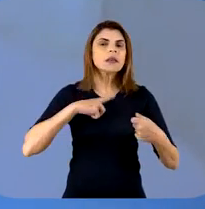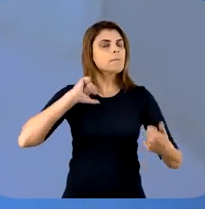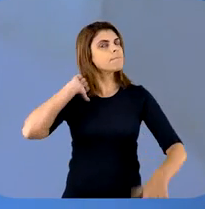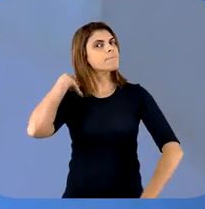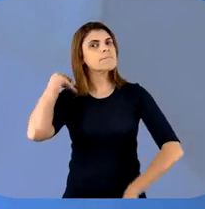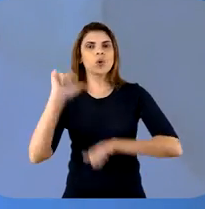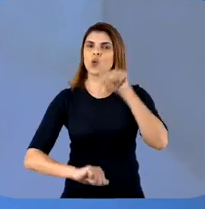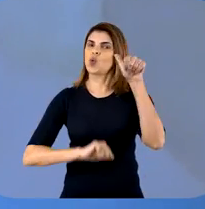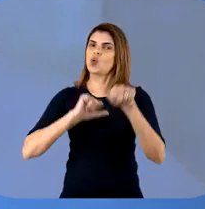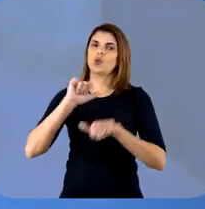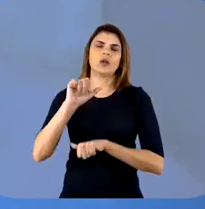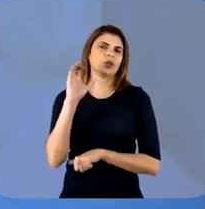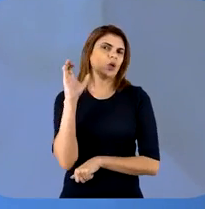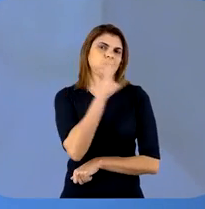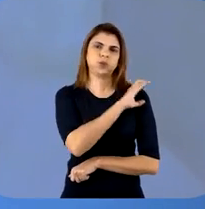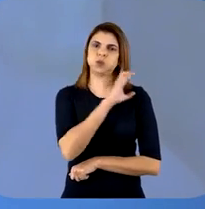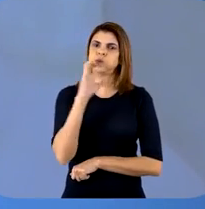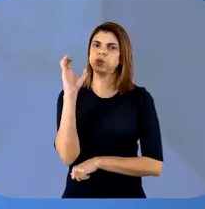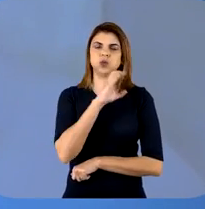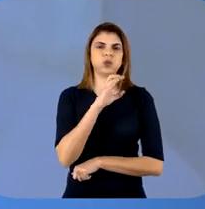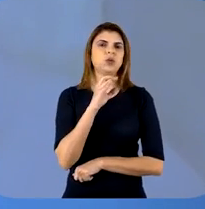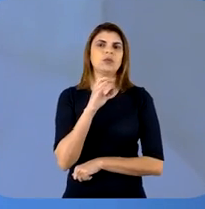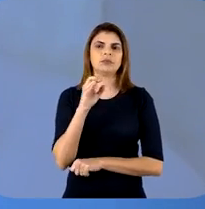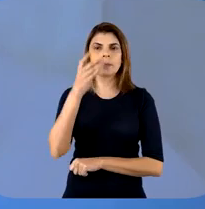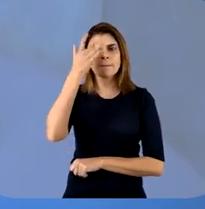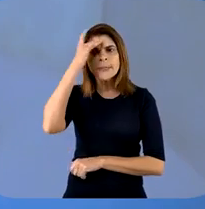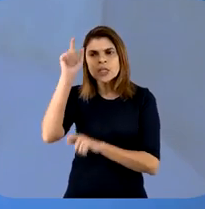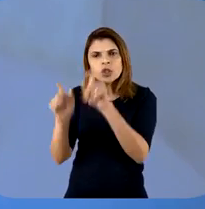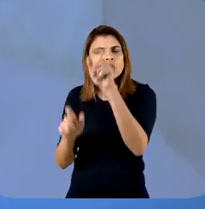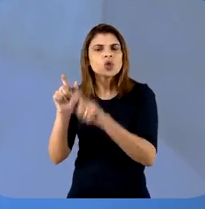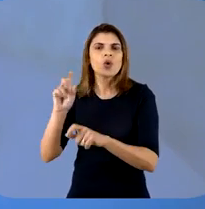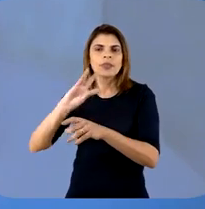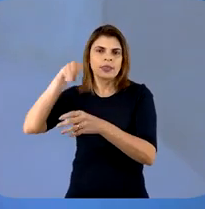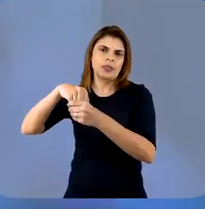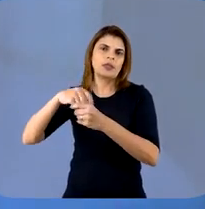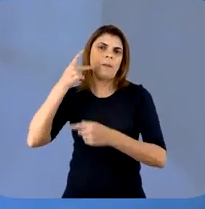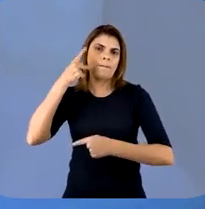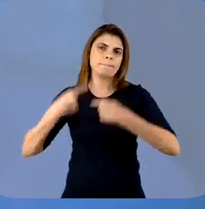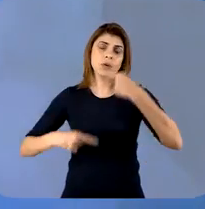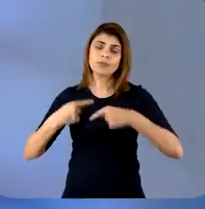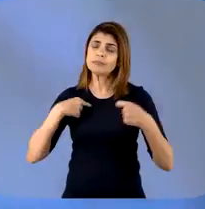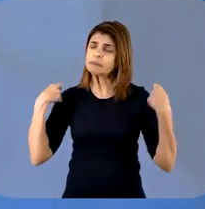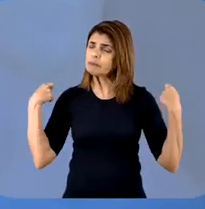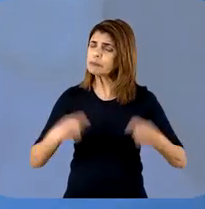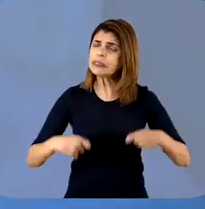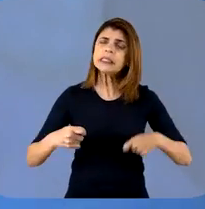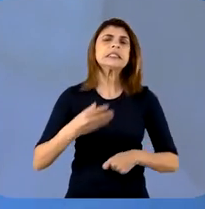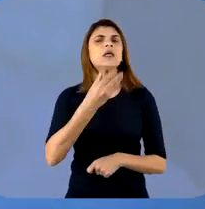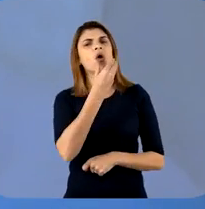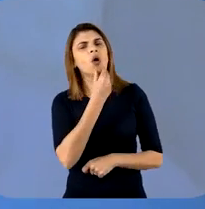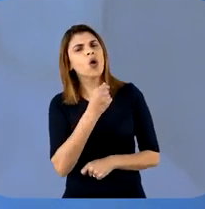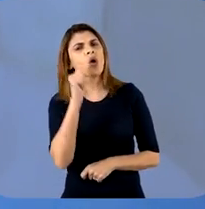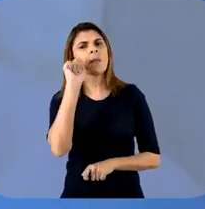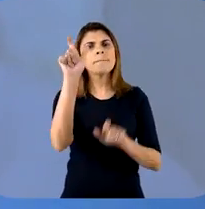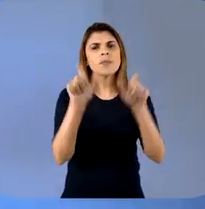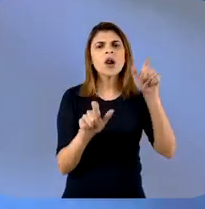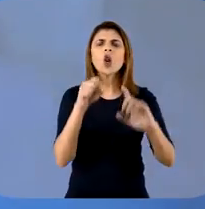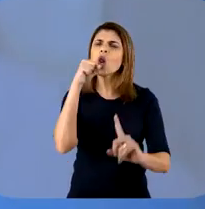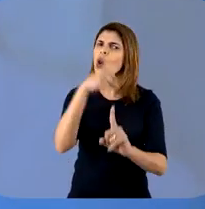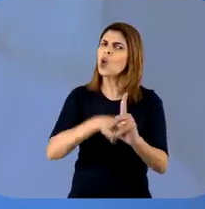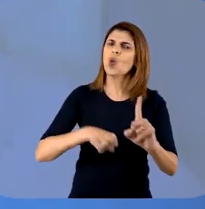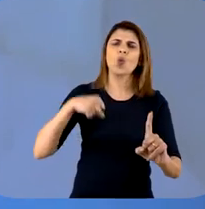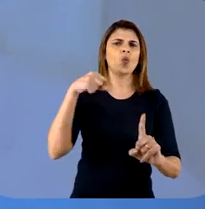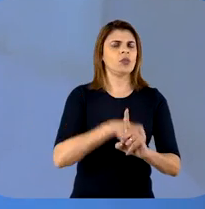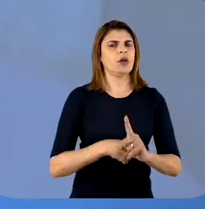mudança muito grande nas políticas. E nós precisamos de todos os homens e mulheres de bem desse país lutando